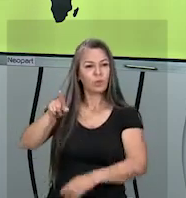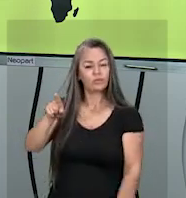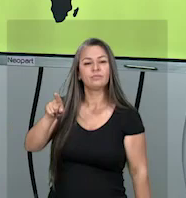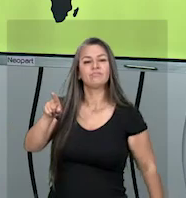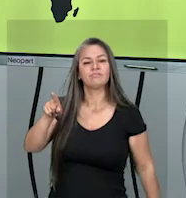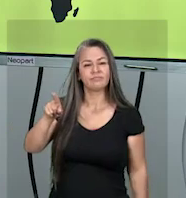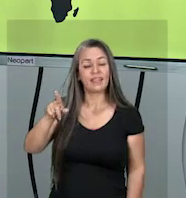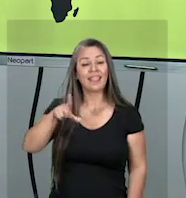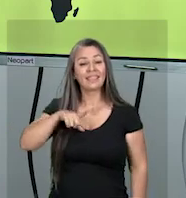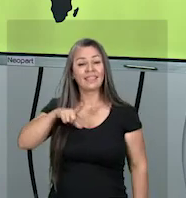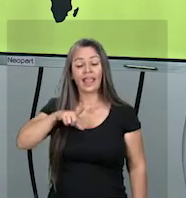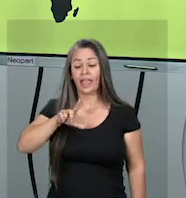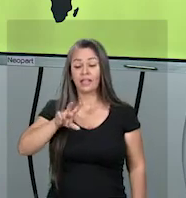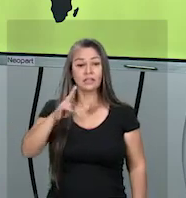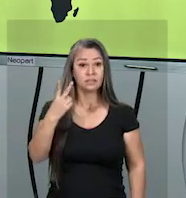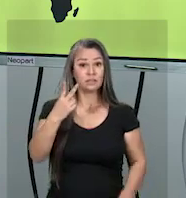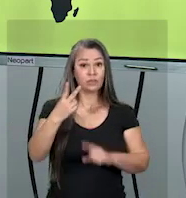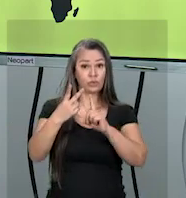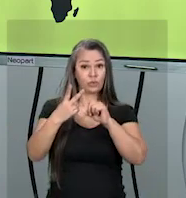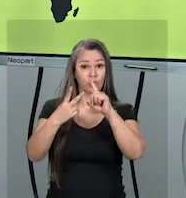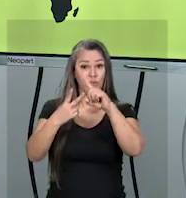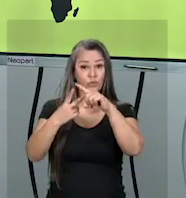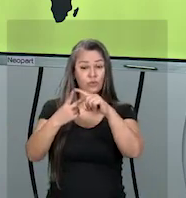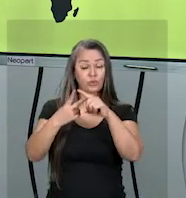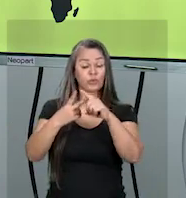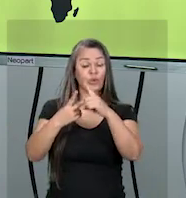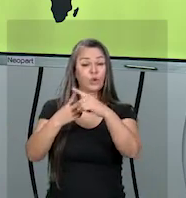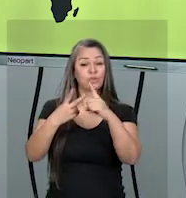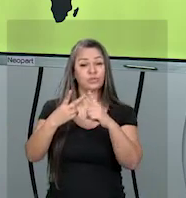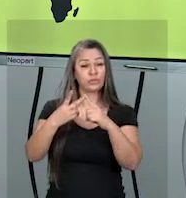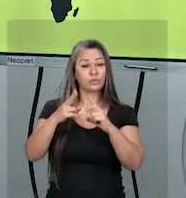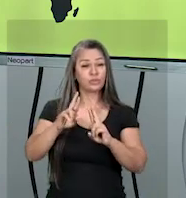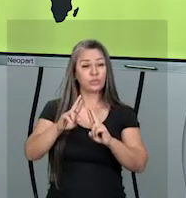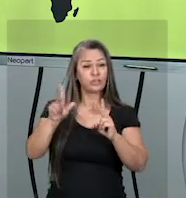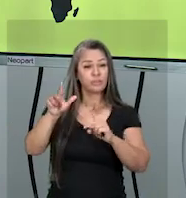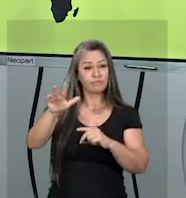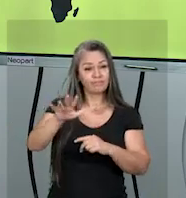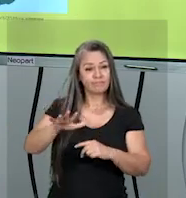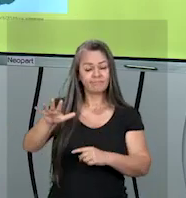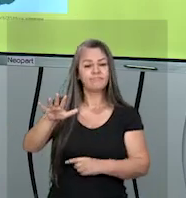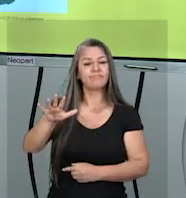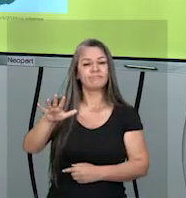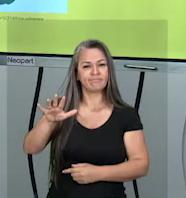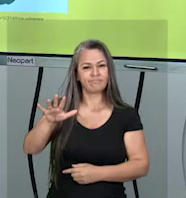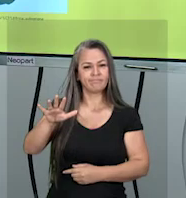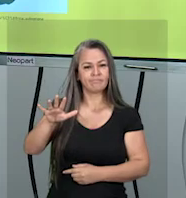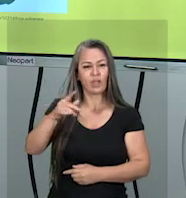Ou seja, 2 tipos de... Nós temos aí a regionalização do continente, ok? Em 2 formas que nós vamos